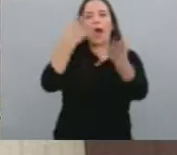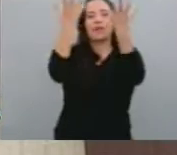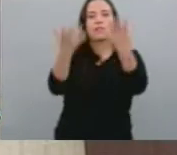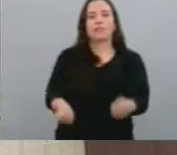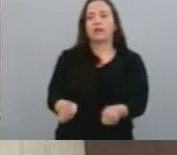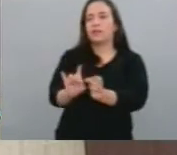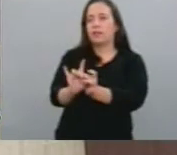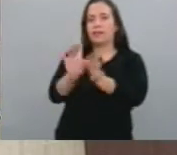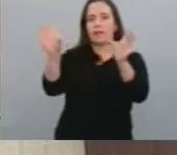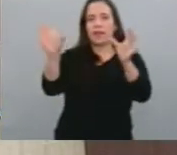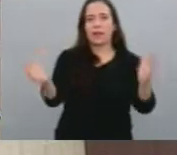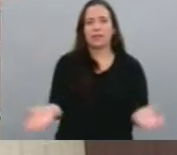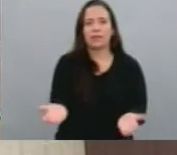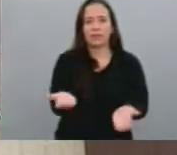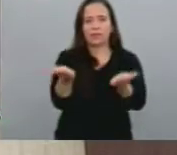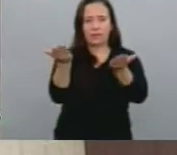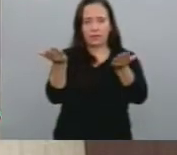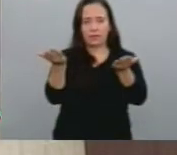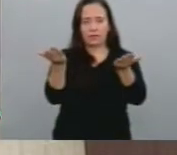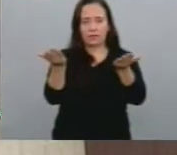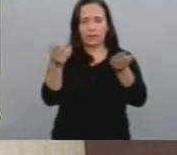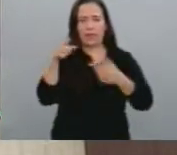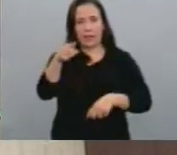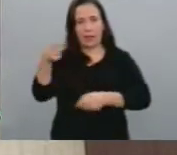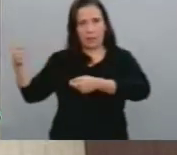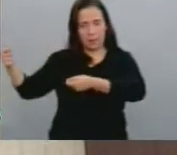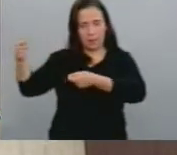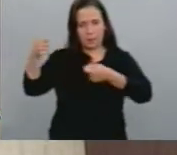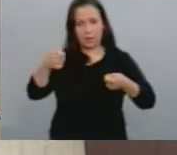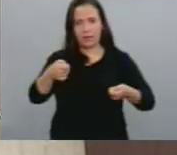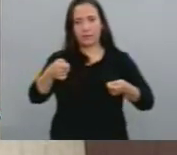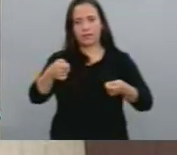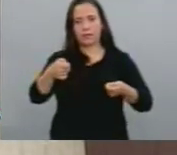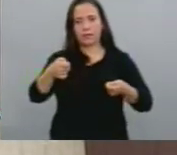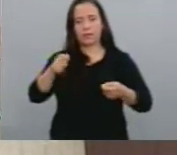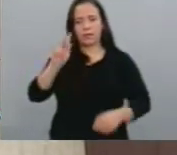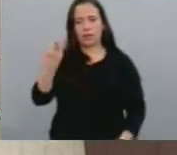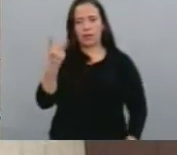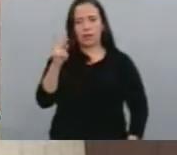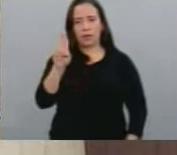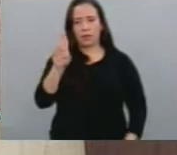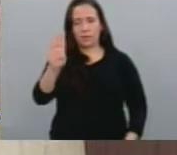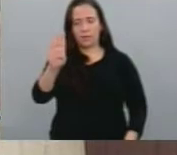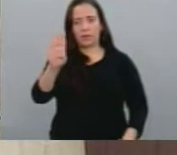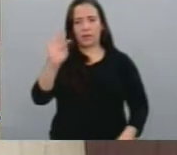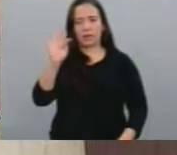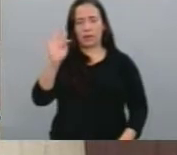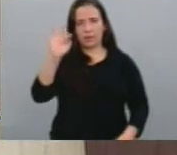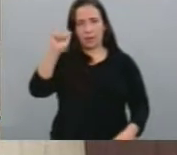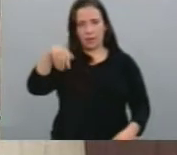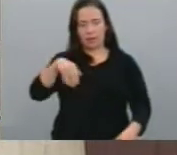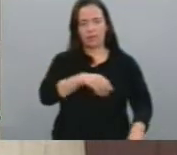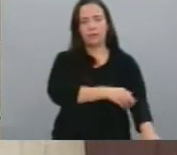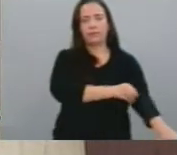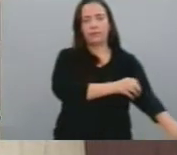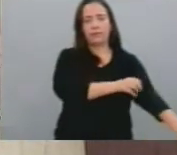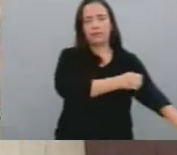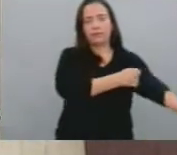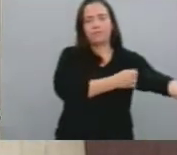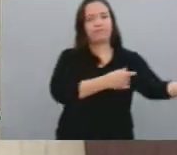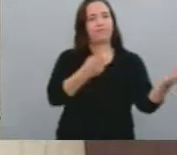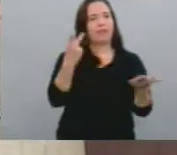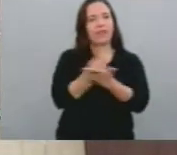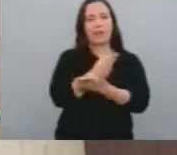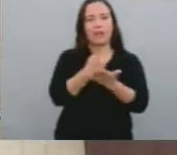agora essa outra mensagem da isenção do hub da TAM, que eu repito, é um erro